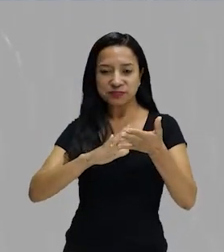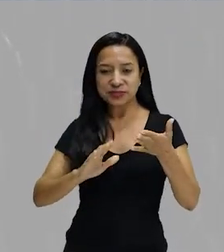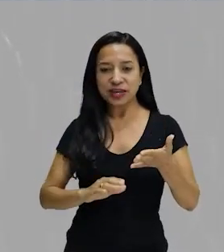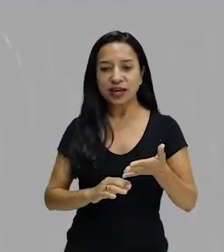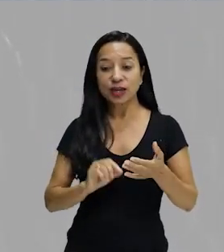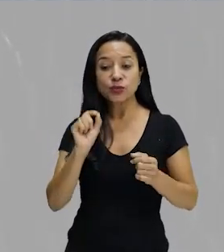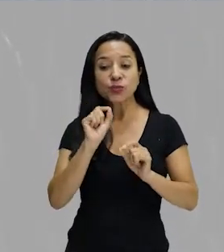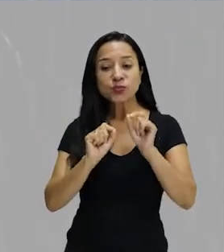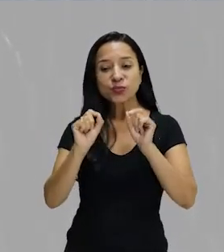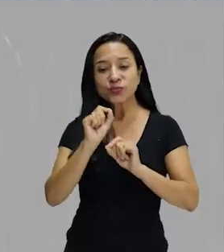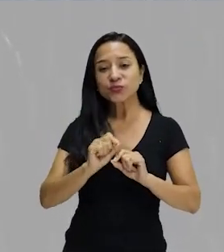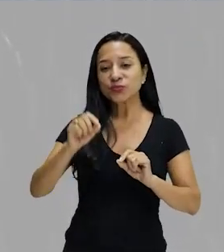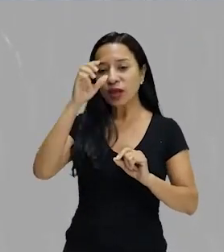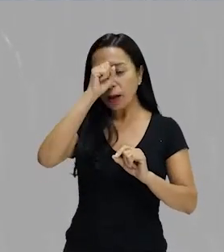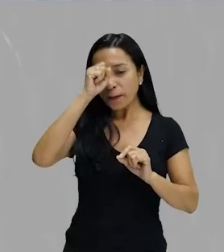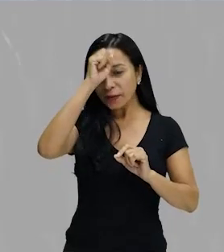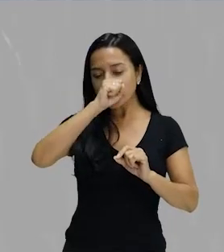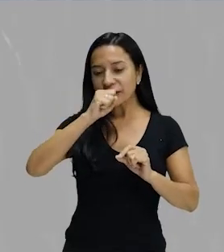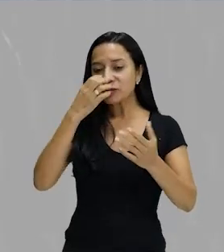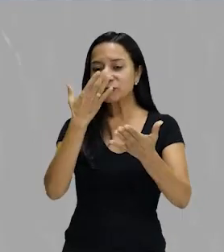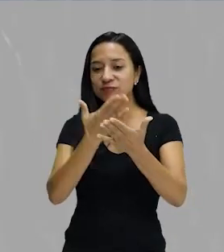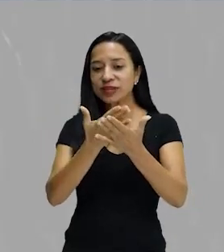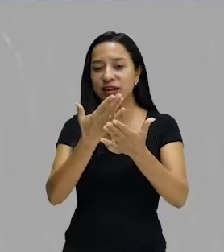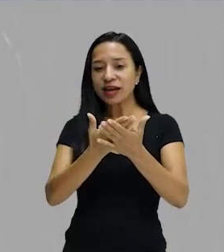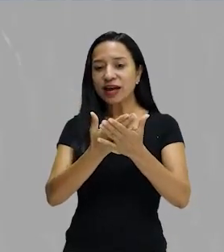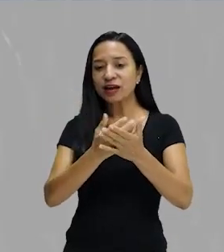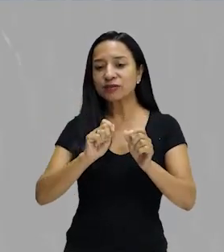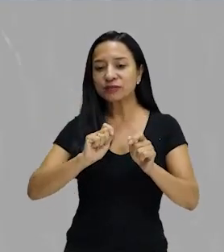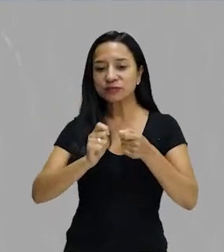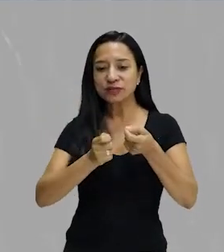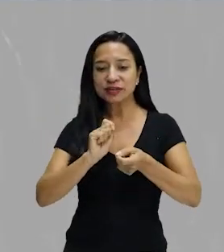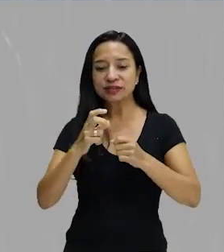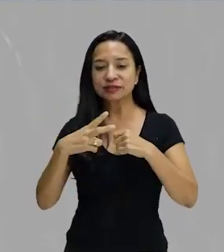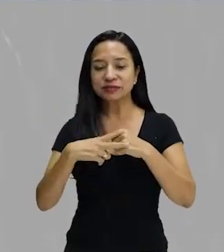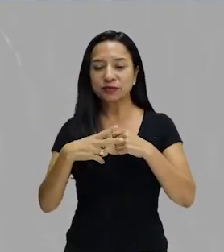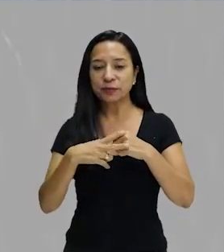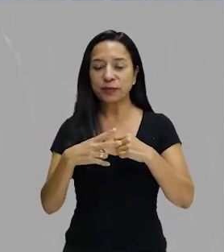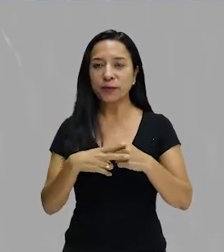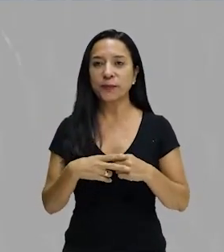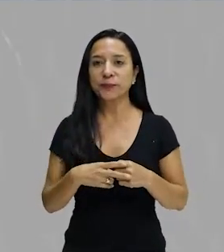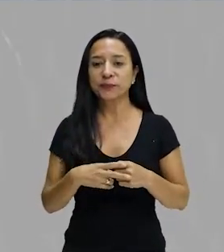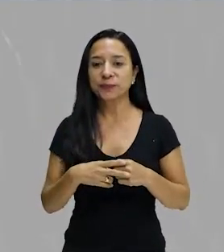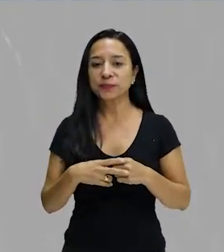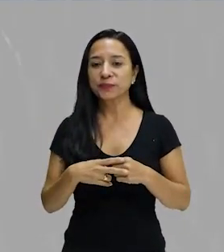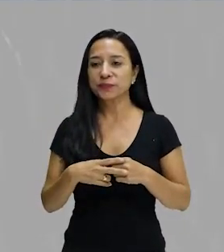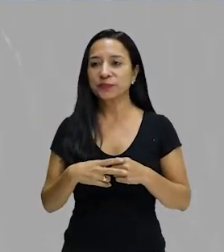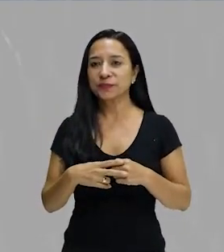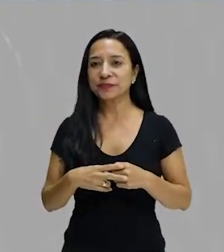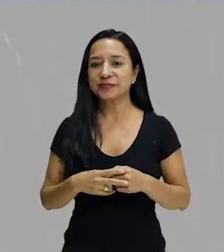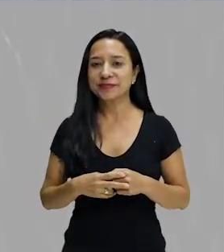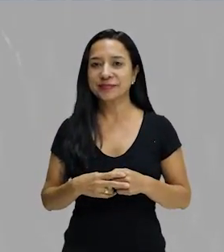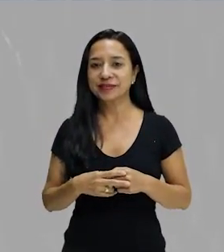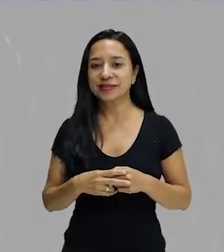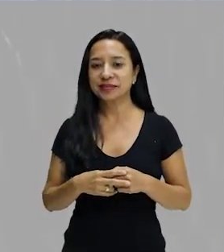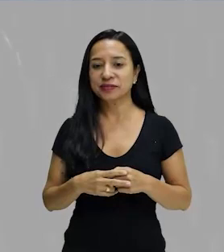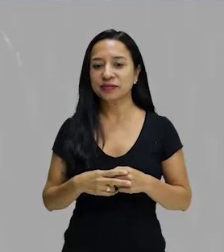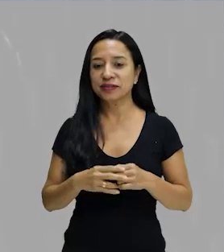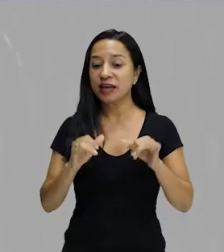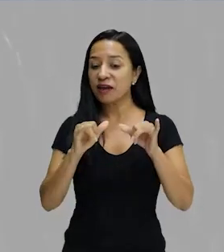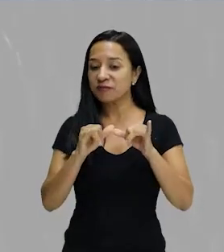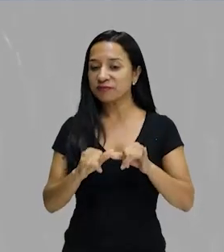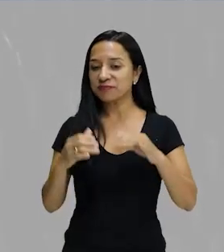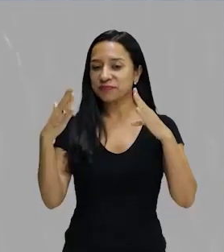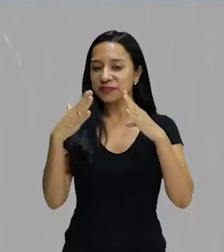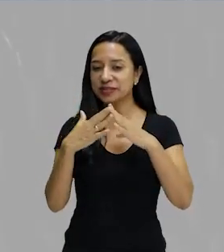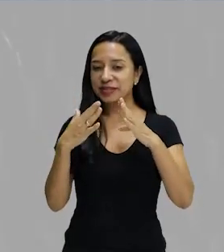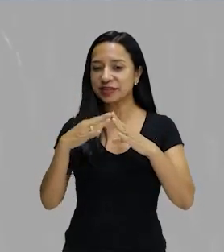já aprendemos na nossa aula de regência. Este é o programa que você já sabe, fica em casa aprendendo,